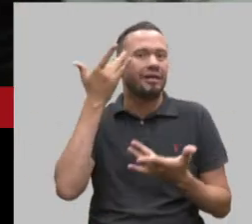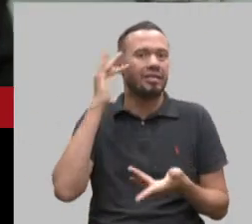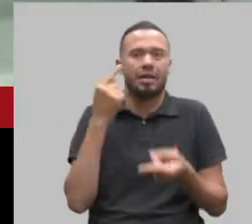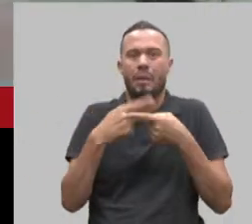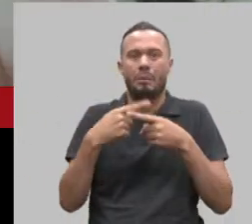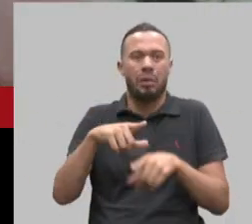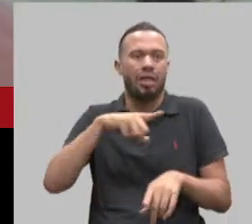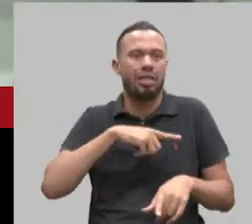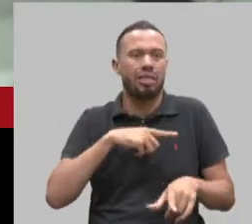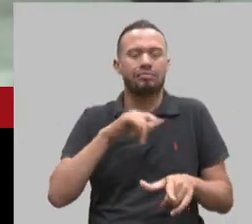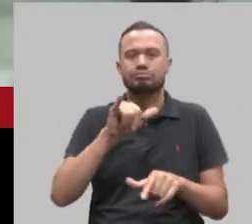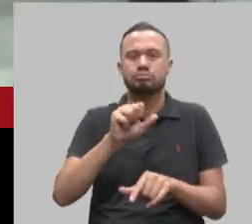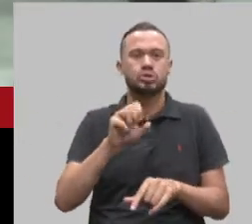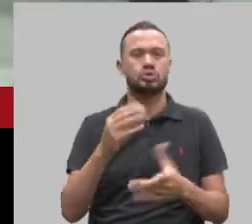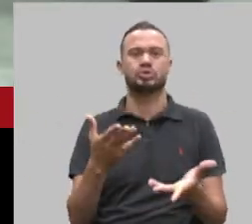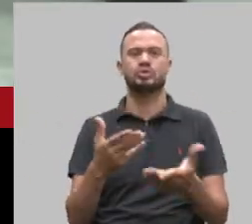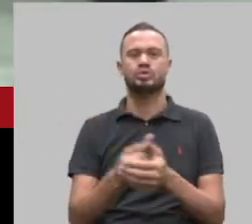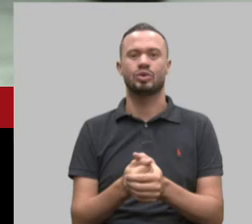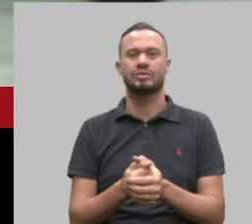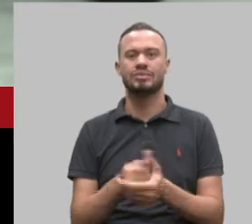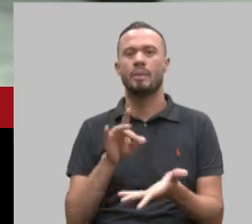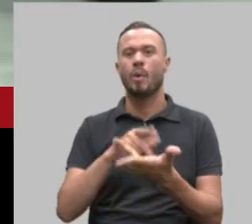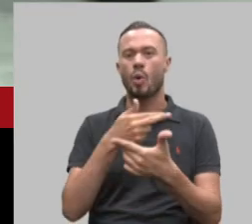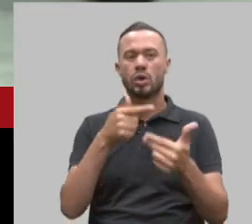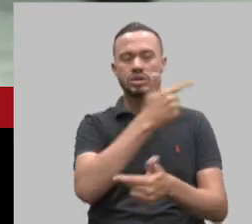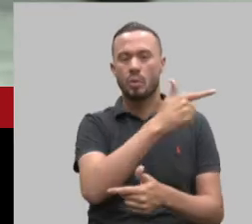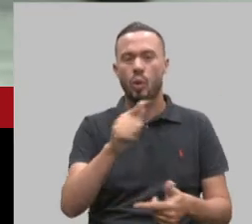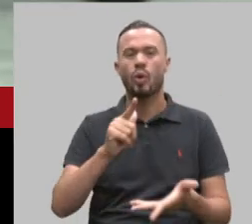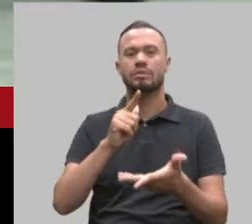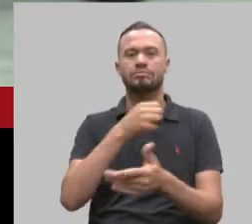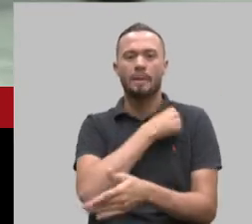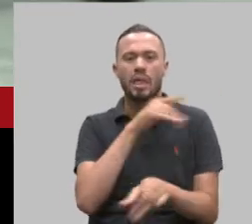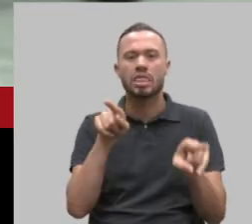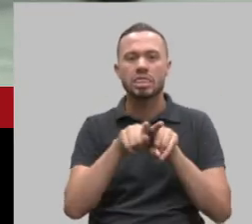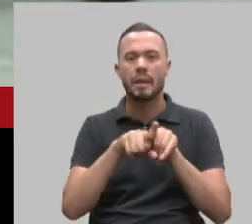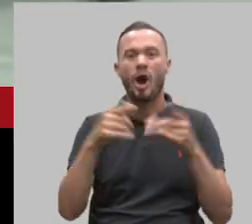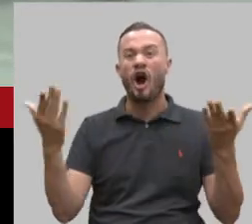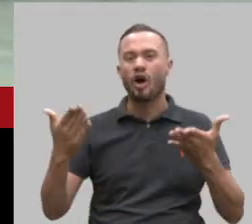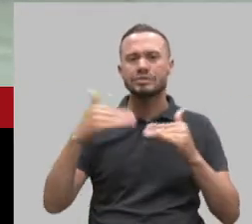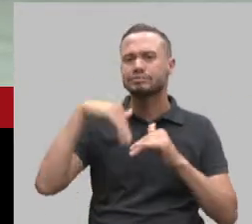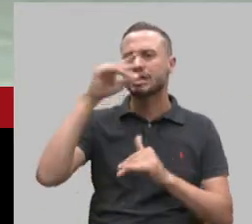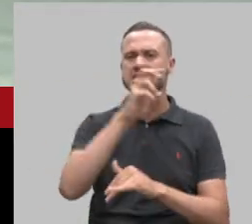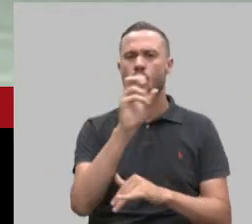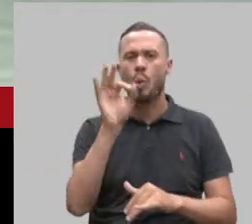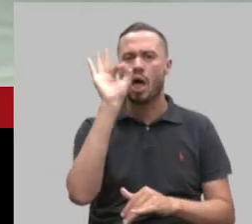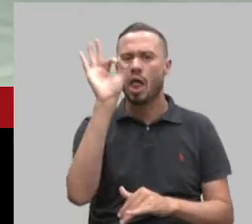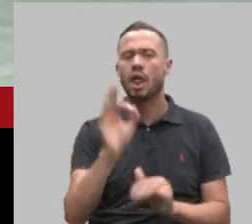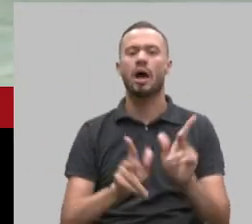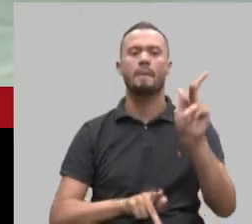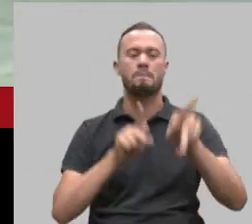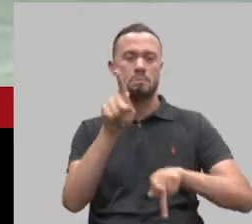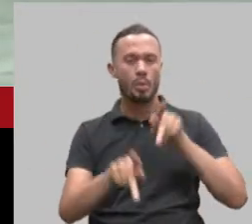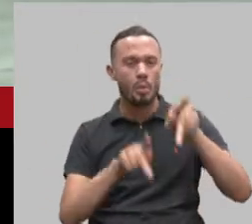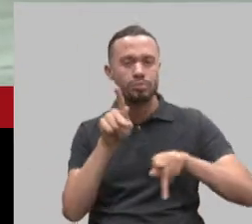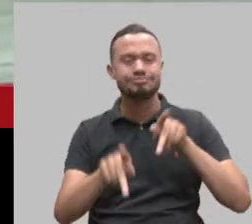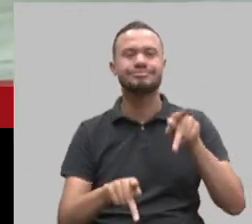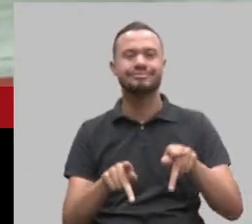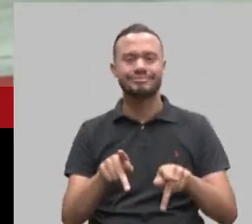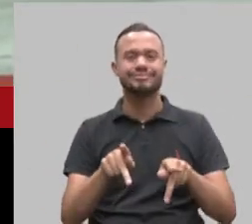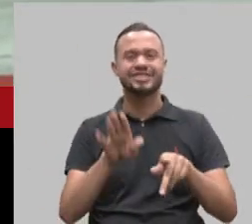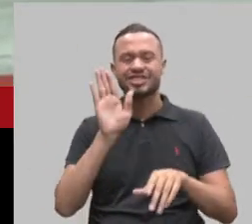gente fez isso a mesma coisa vale para os outros hoje mais de 50% da população já